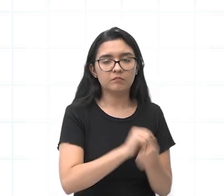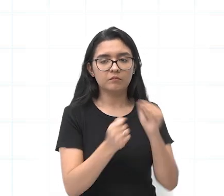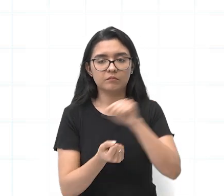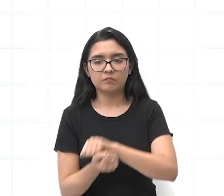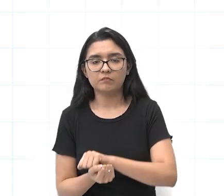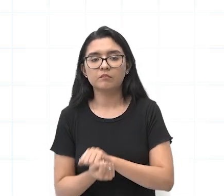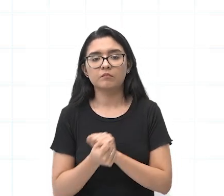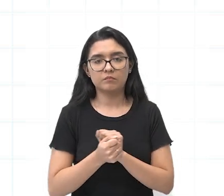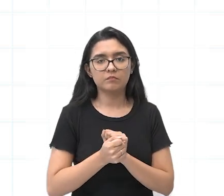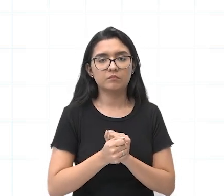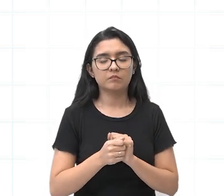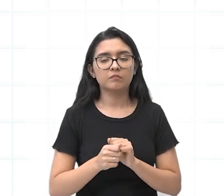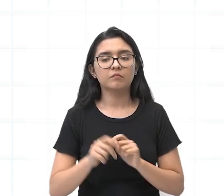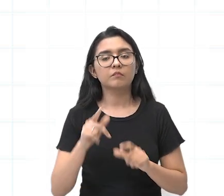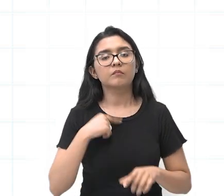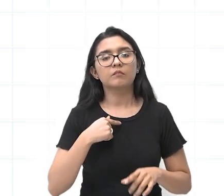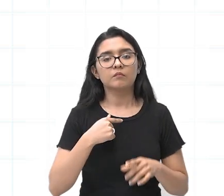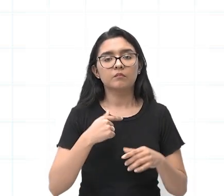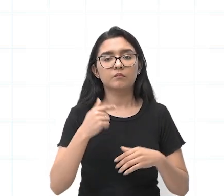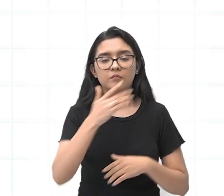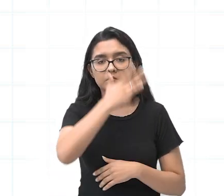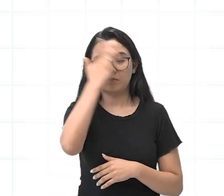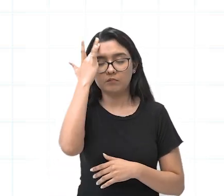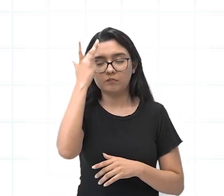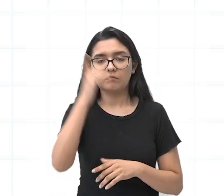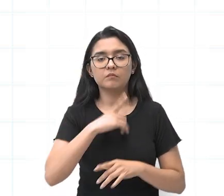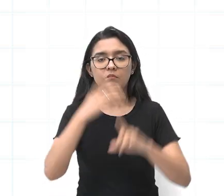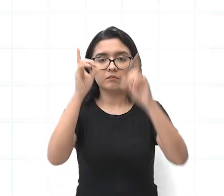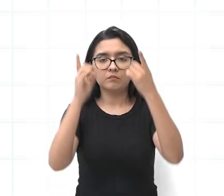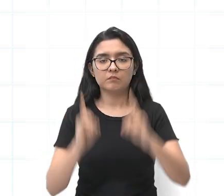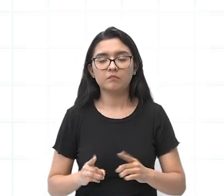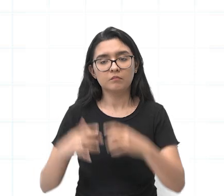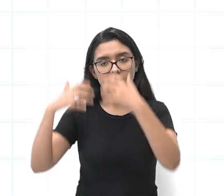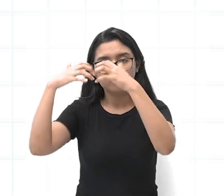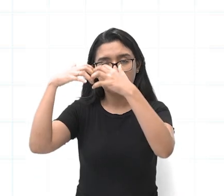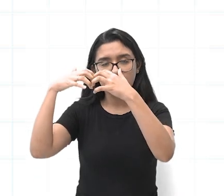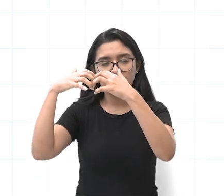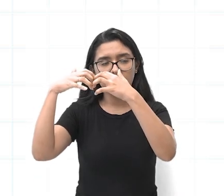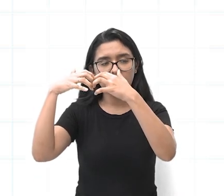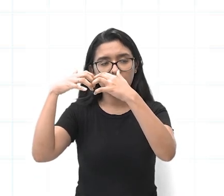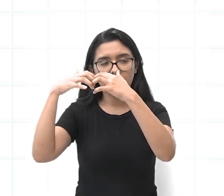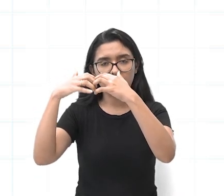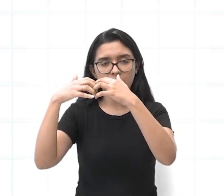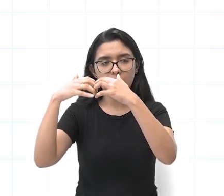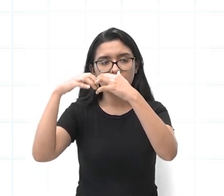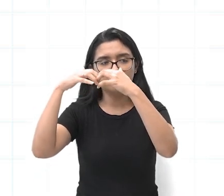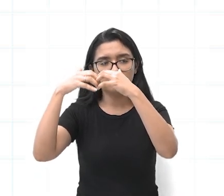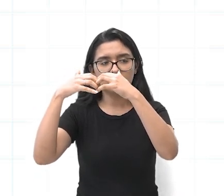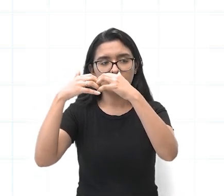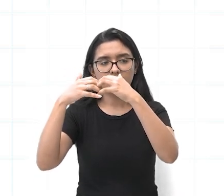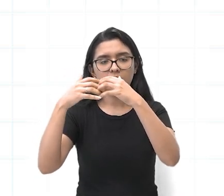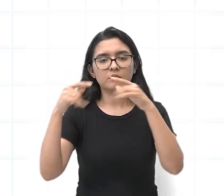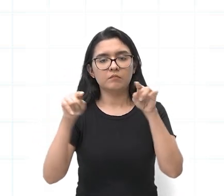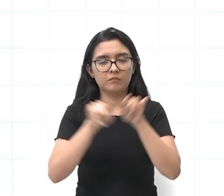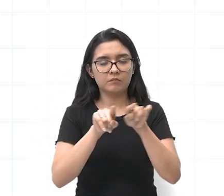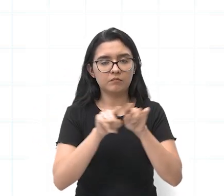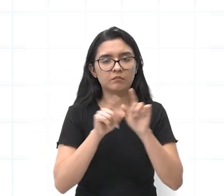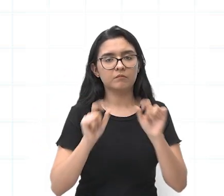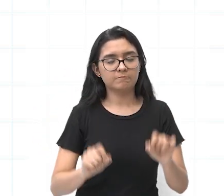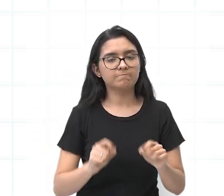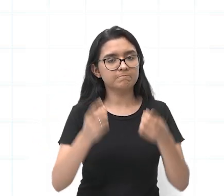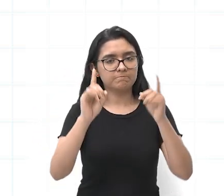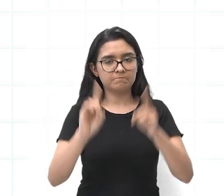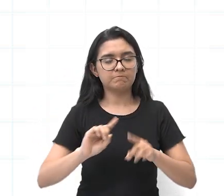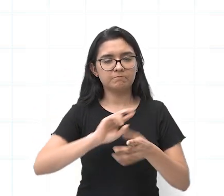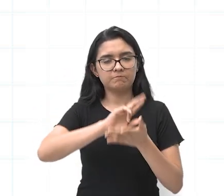praticada por atletas com elevado grau de paralisia cerebral ou deficiências severas. A bocha paralímpica, ela